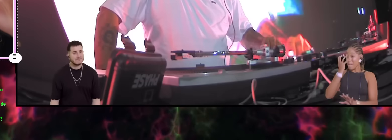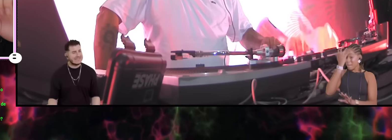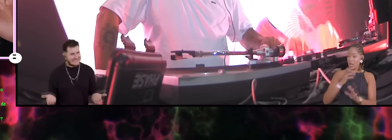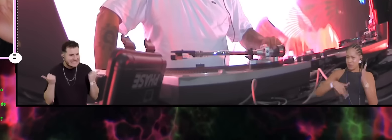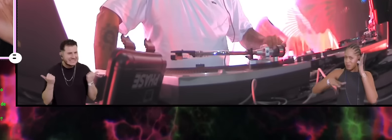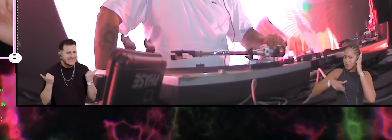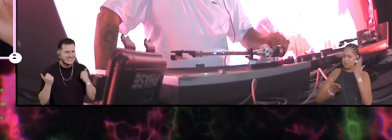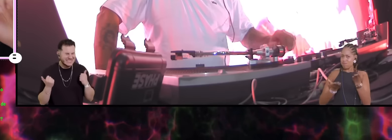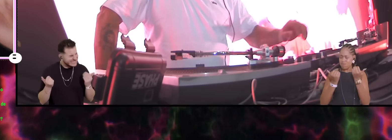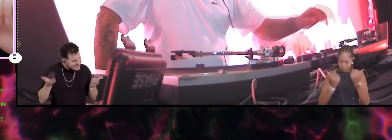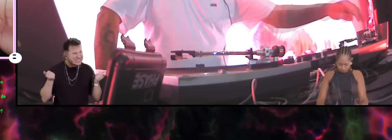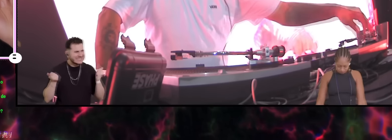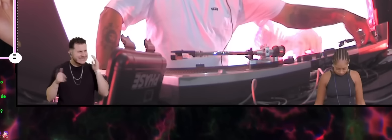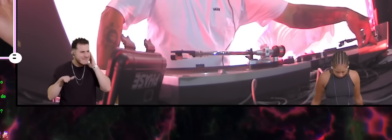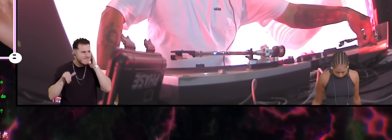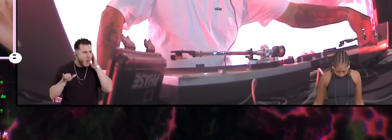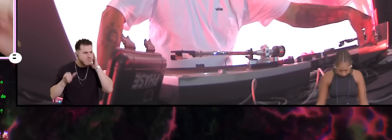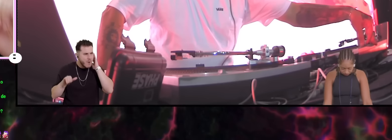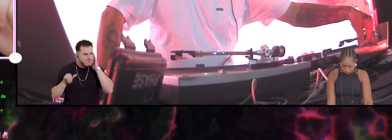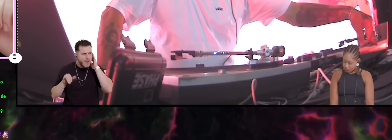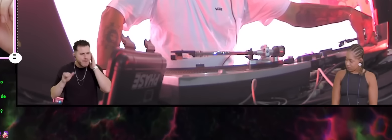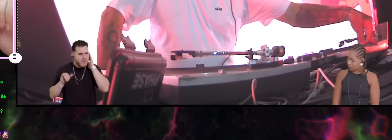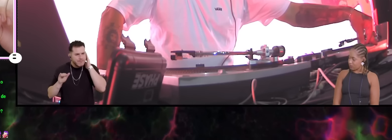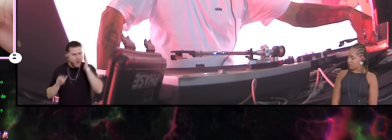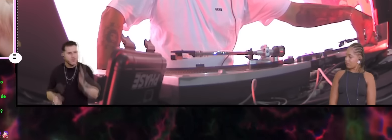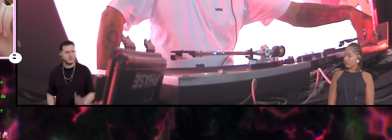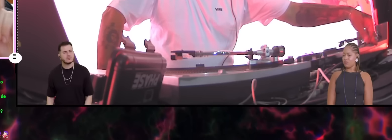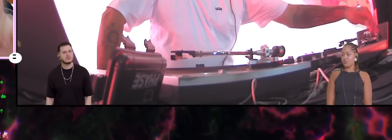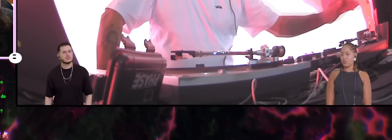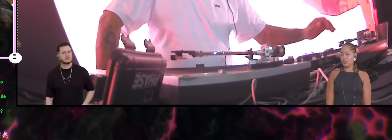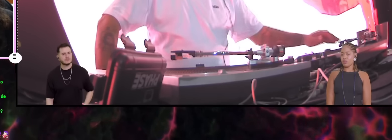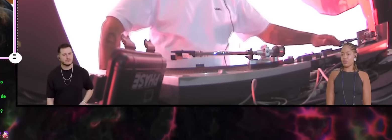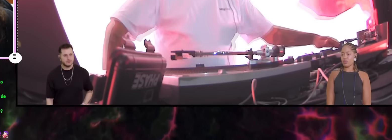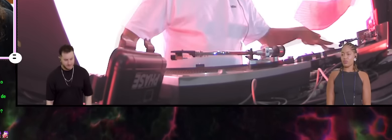A gente tá discordando, vamos com calma.